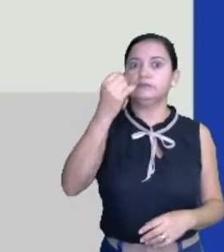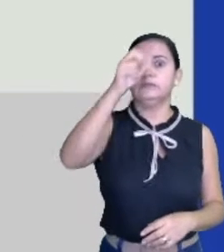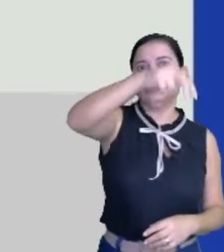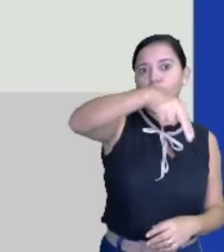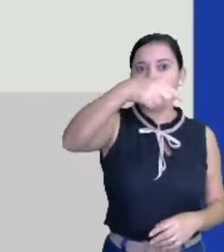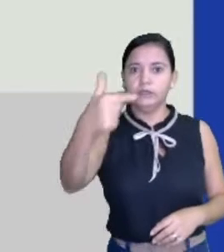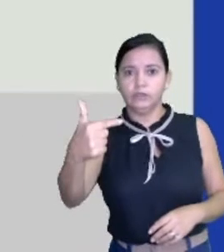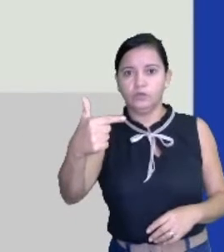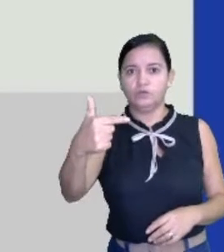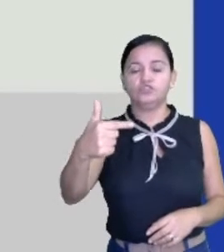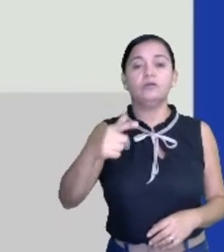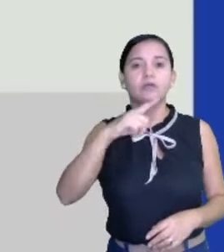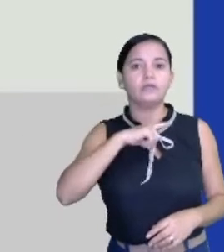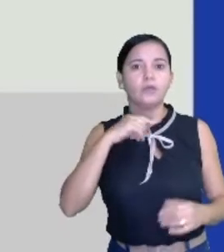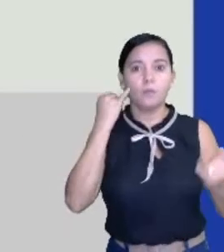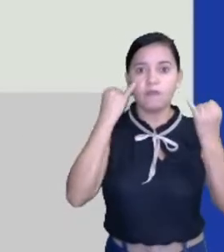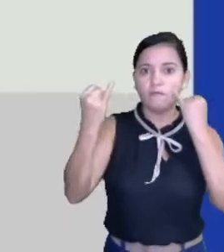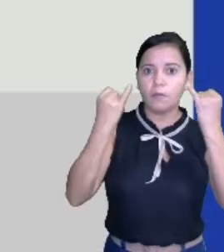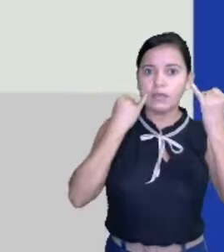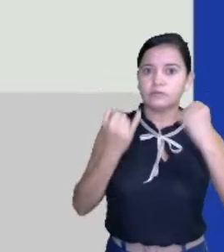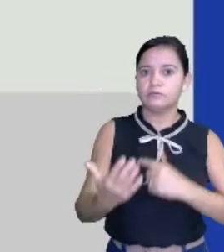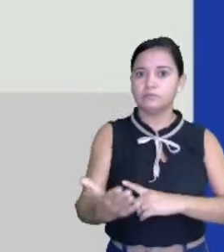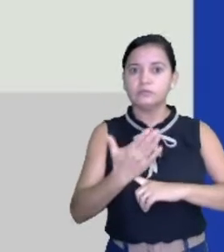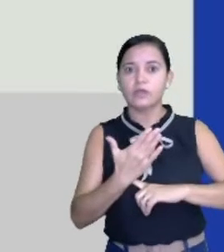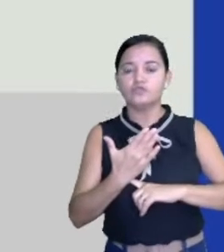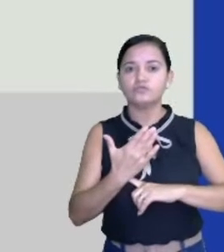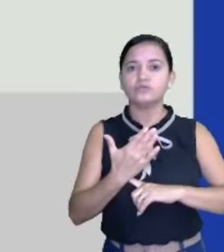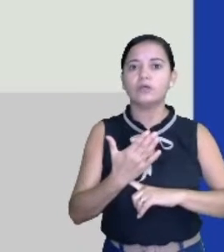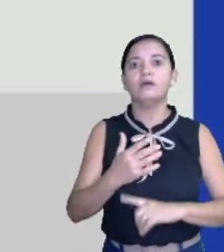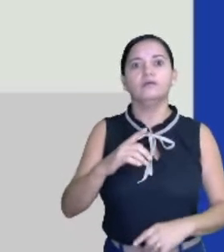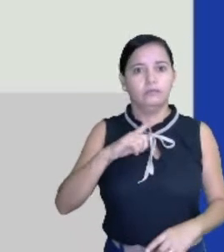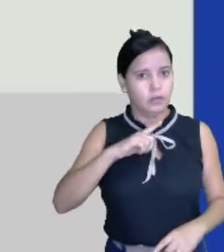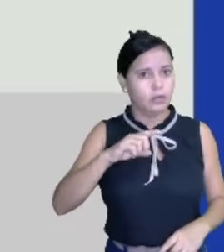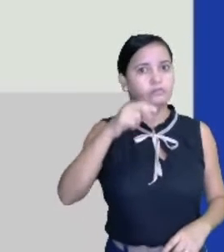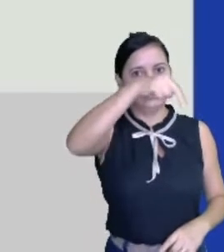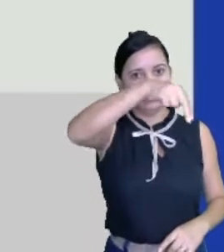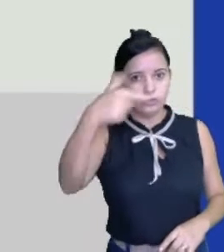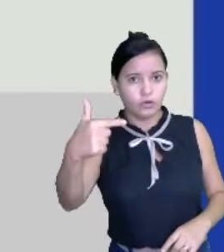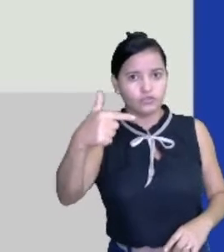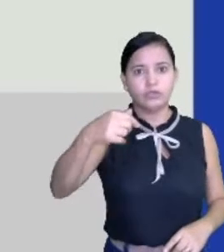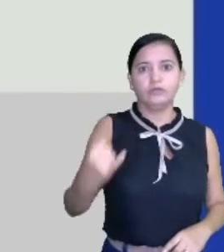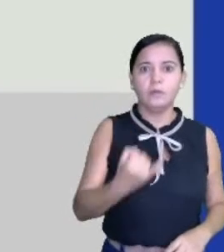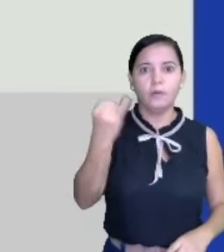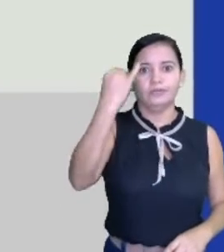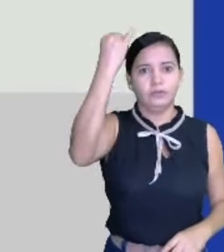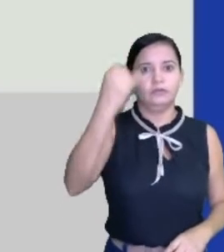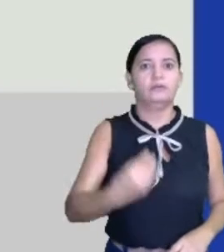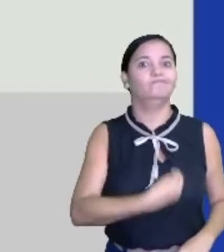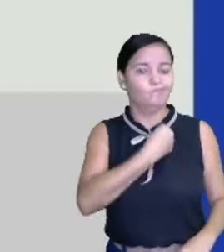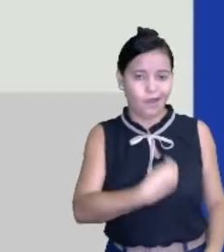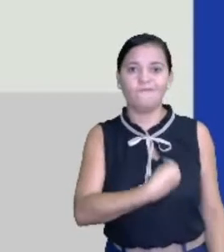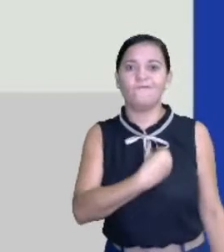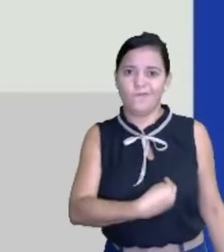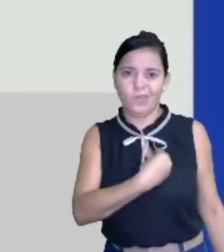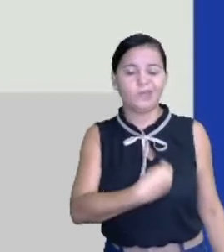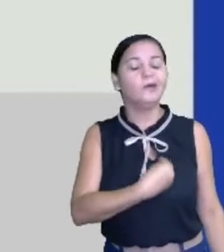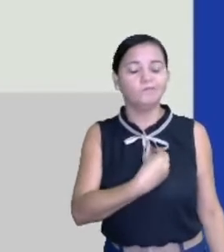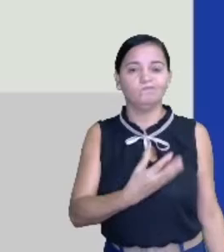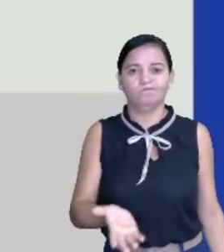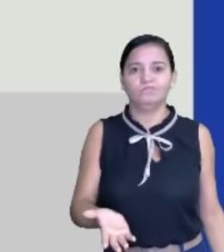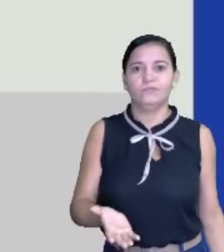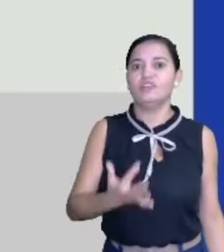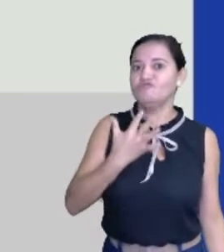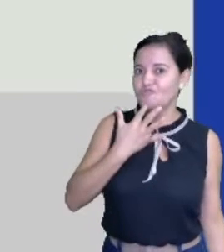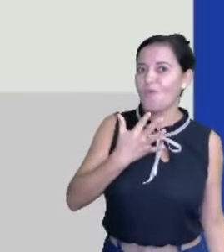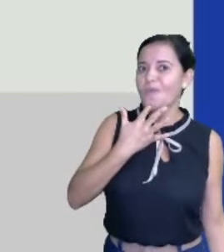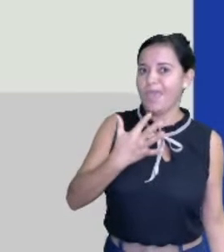informação, gente, já vale a pena a gente ver a grande importância que o nitrogênio tem para a vida biológica, para a vida como a gente